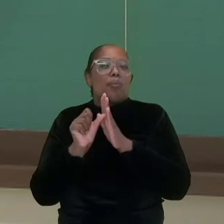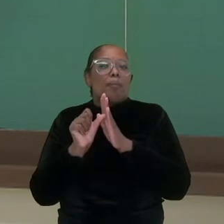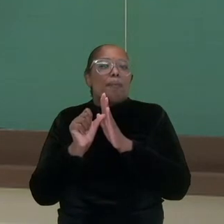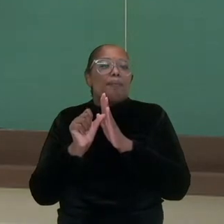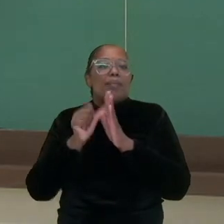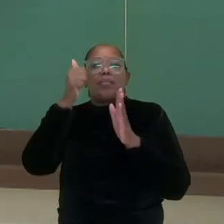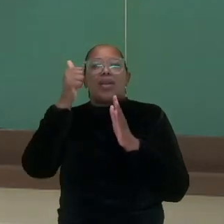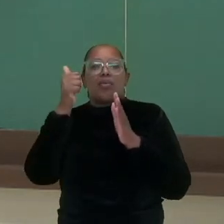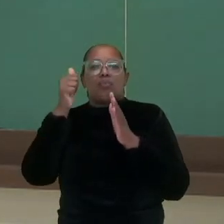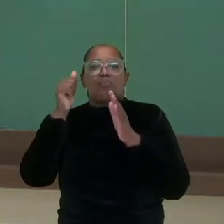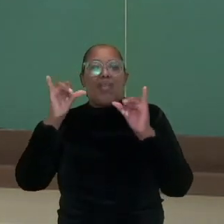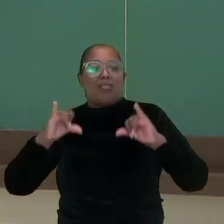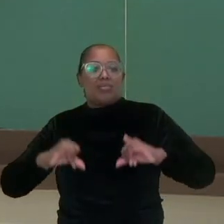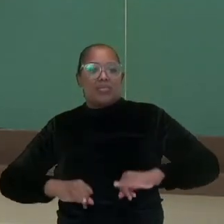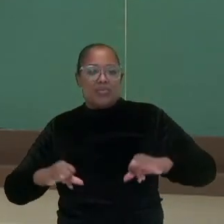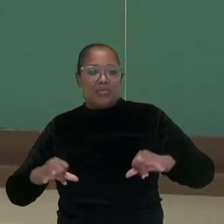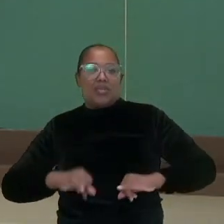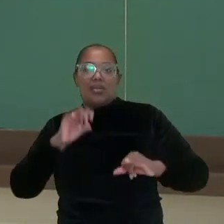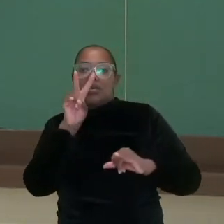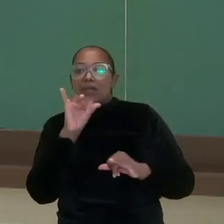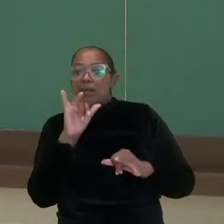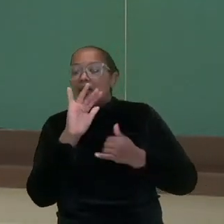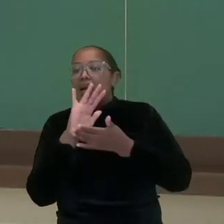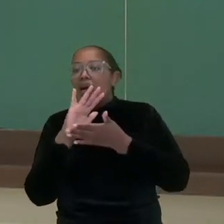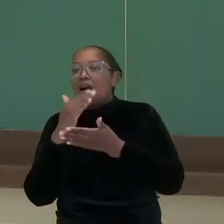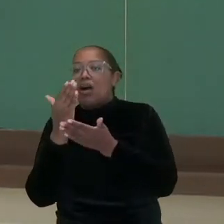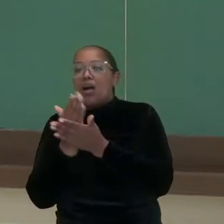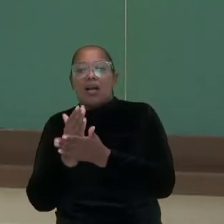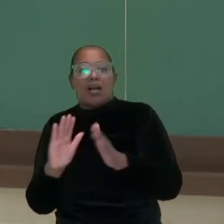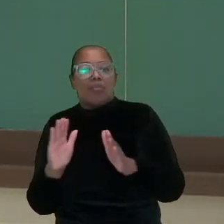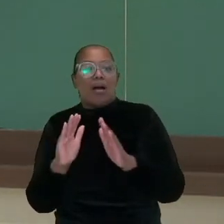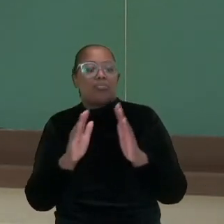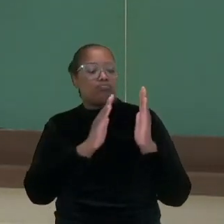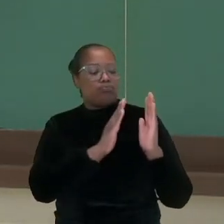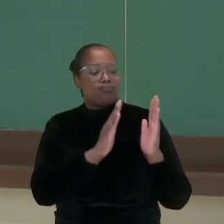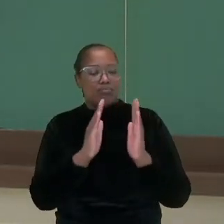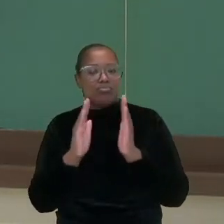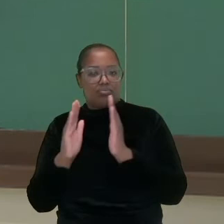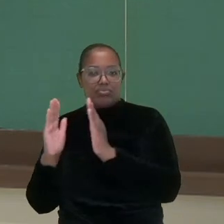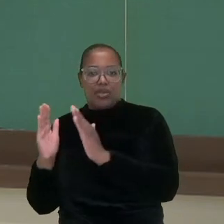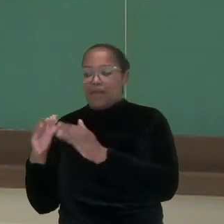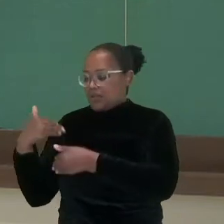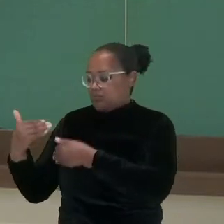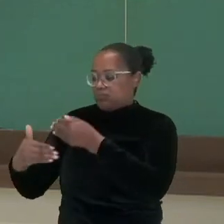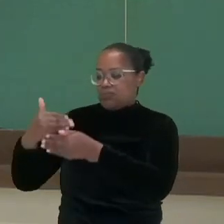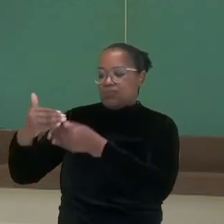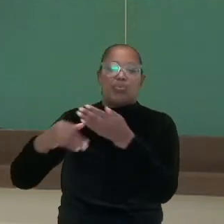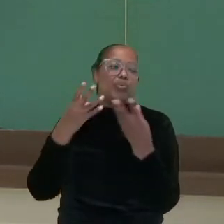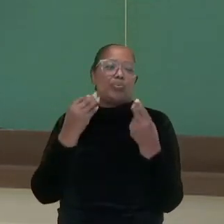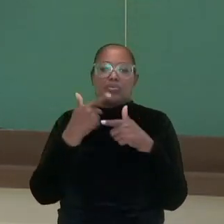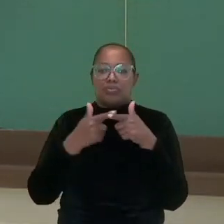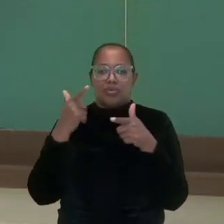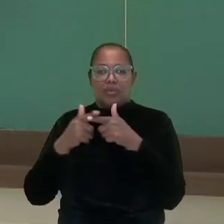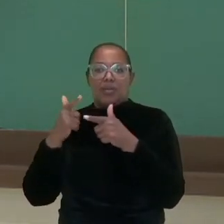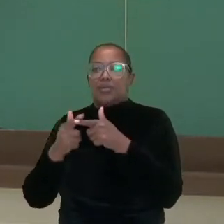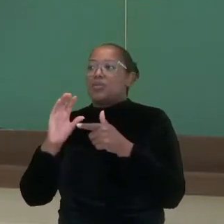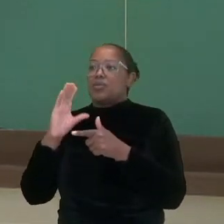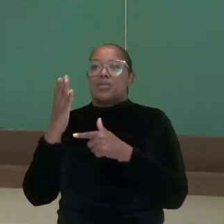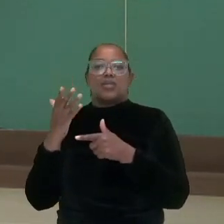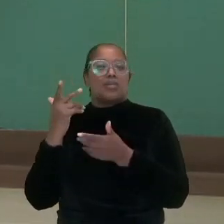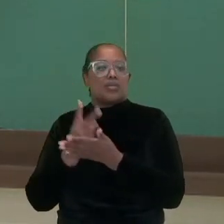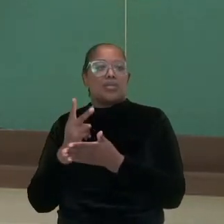esse aquecimento, né, da nossa atmosfera vai acabar elevando a temperatura. Então, quando a gente vai elevar a temperatura, a gente vai ter o derretimento